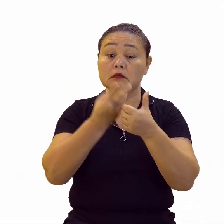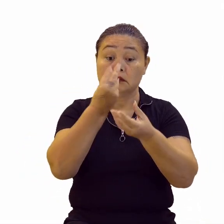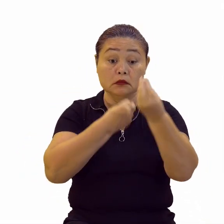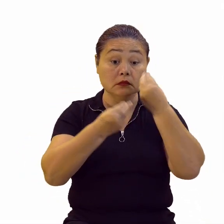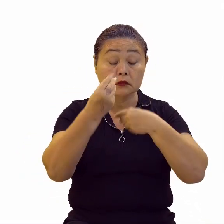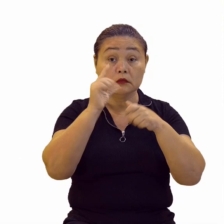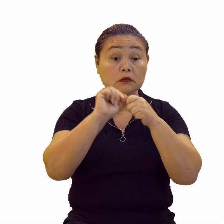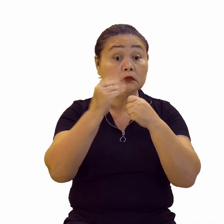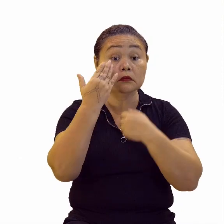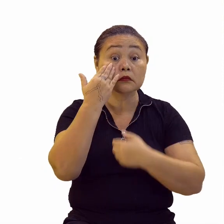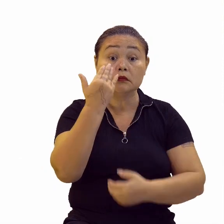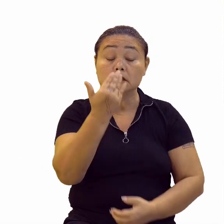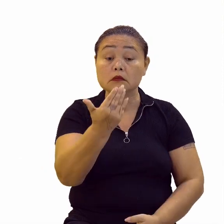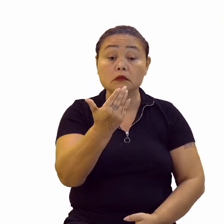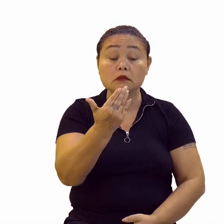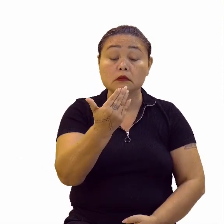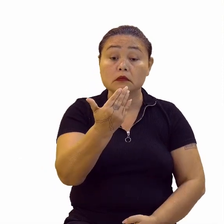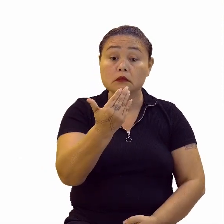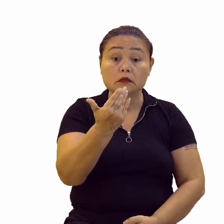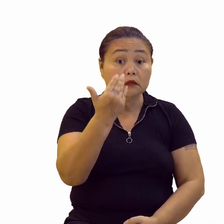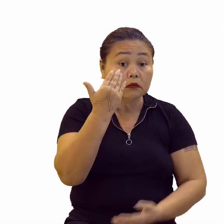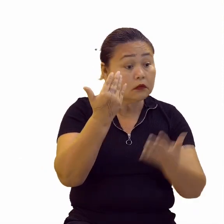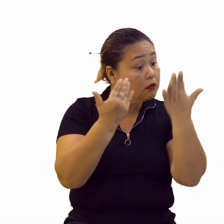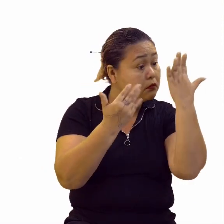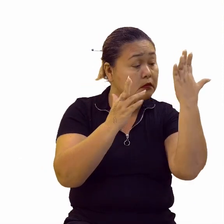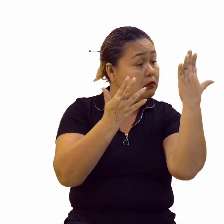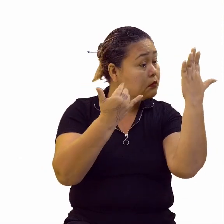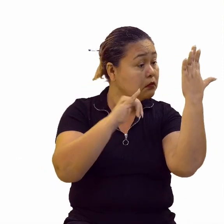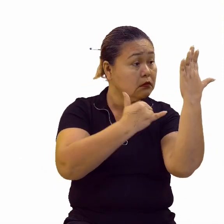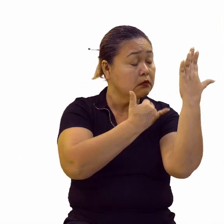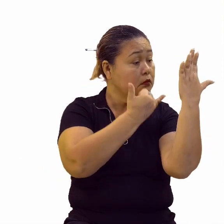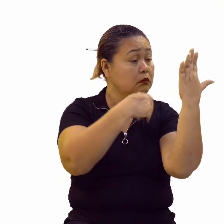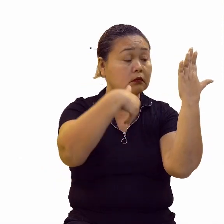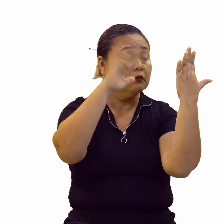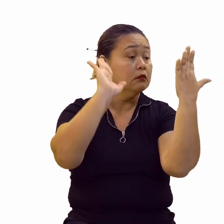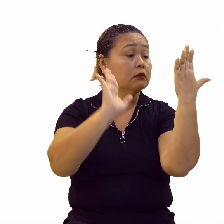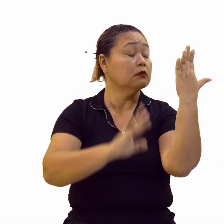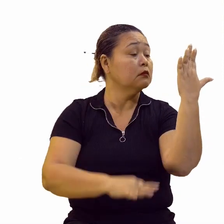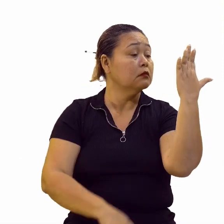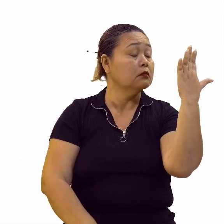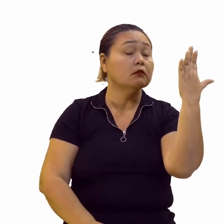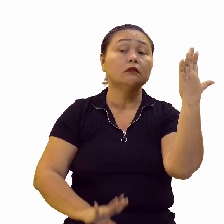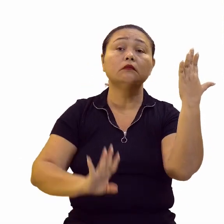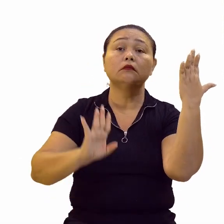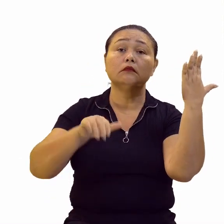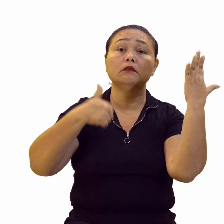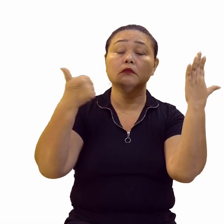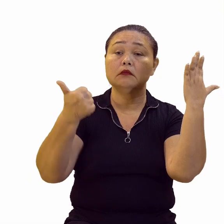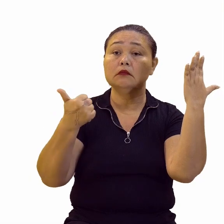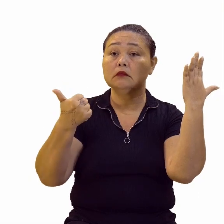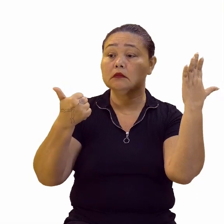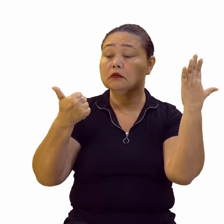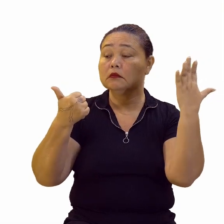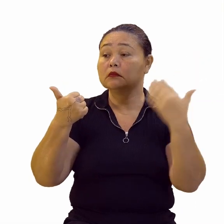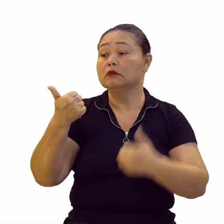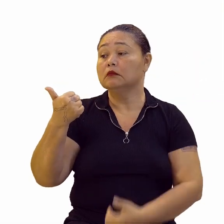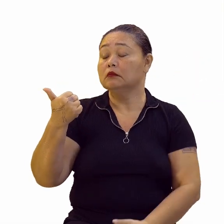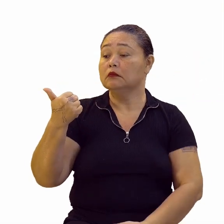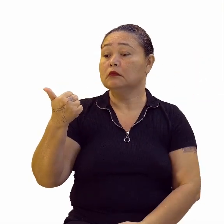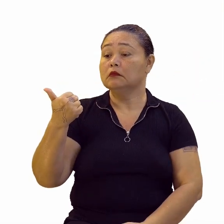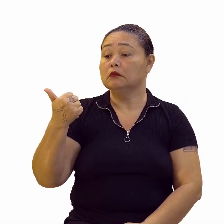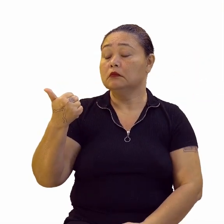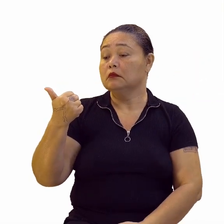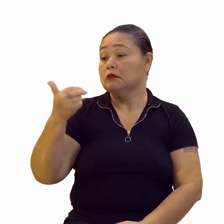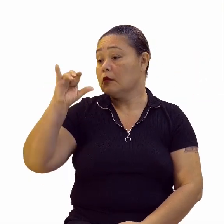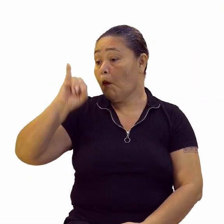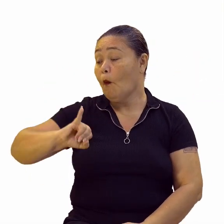ela não se vê gordinha, não se vê acima do peso. E a segunda personagem, ela não se vê magra,